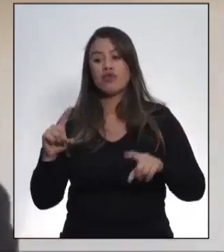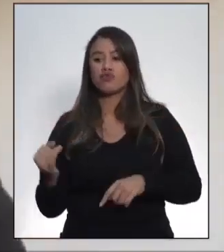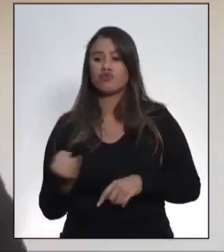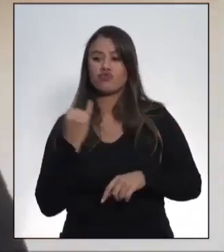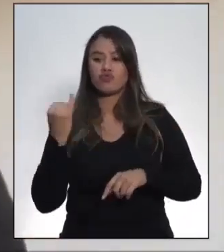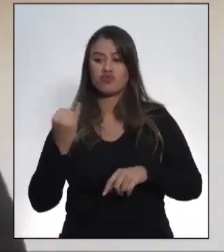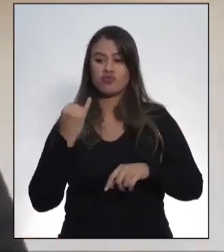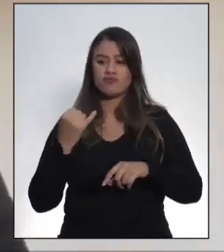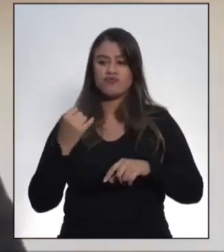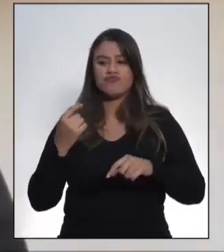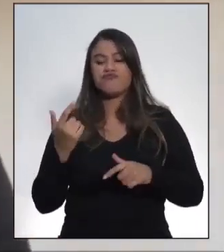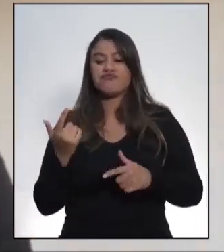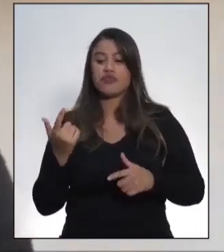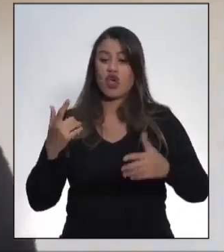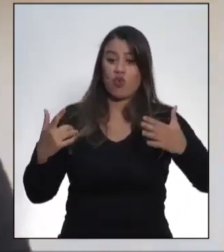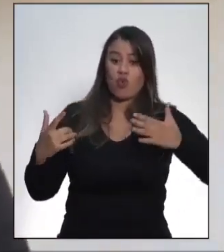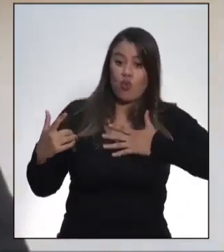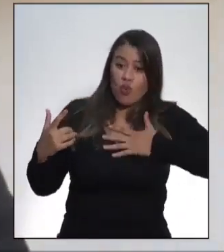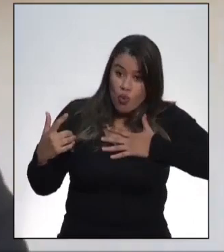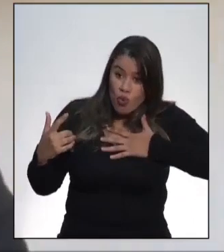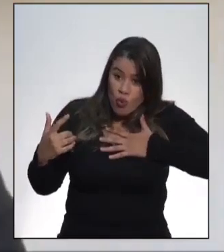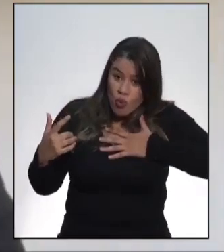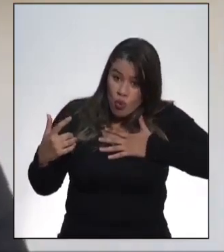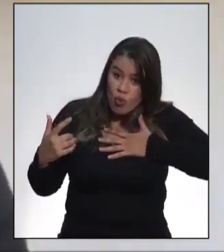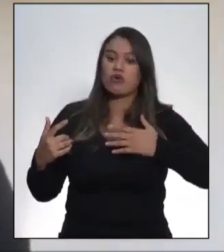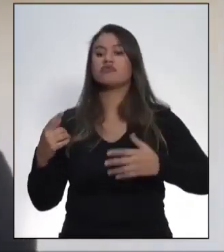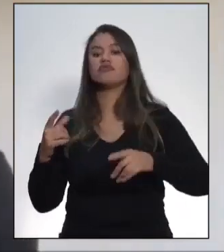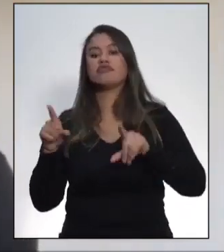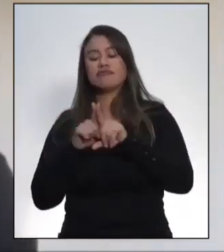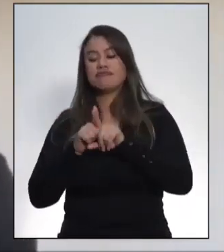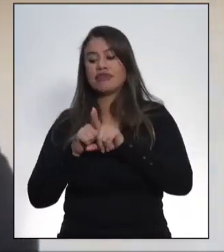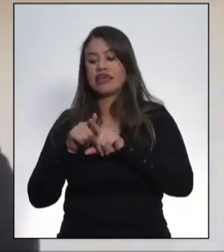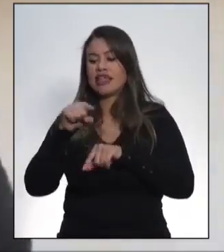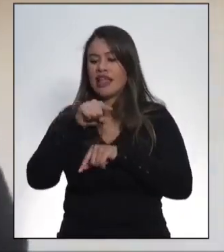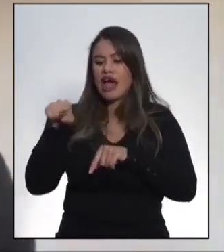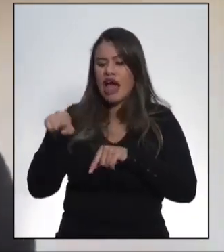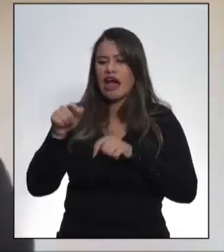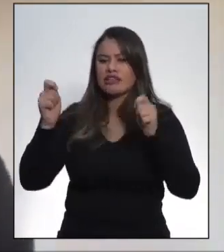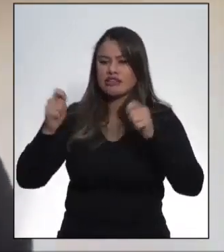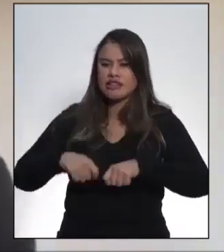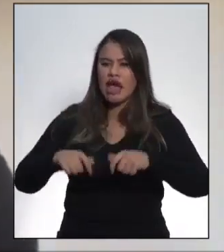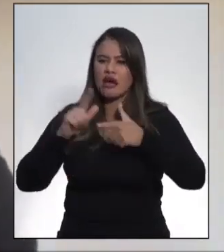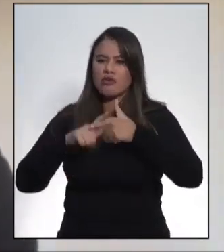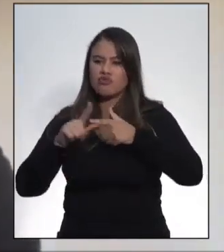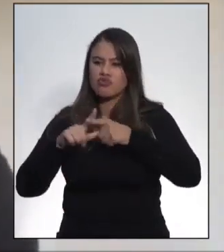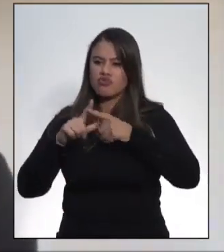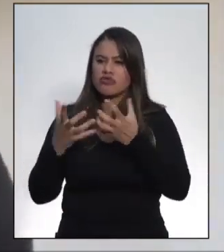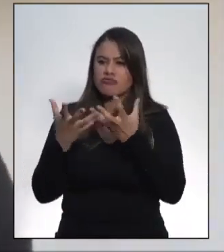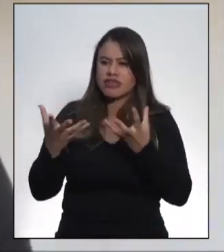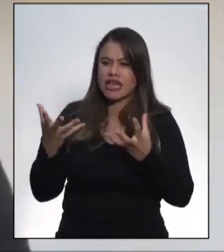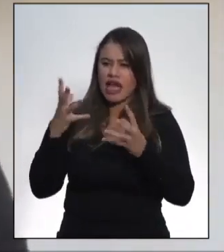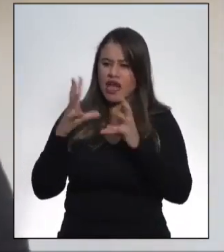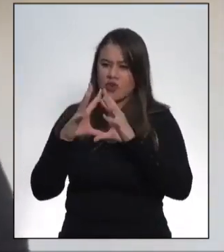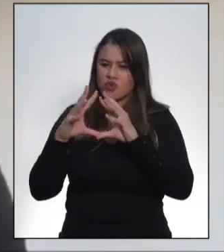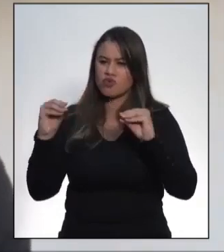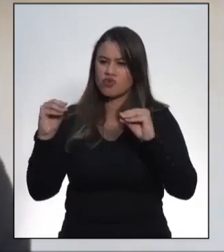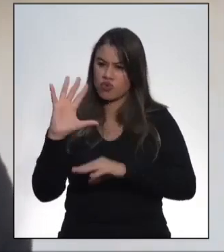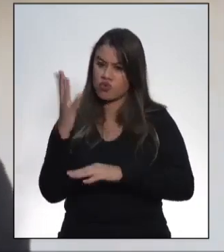entre o que você adora, que tipo de problemas você passaria o resto da vida tentando resolver, que tipo